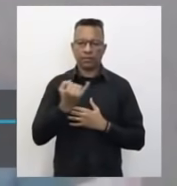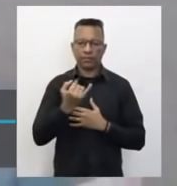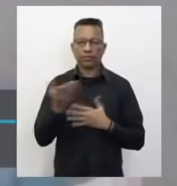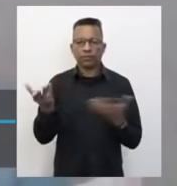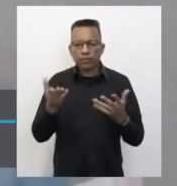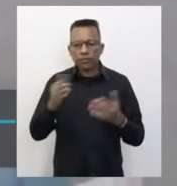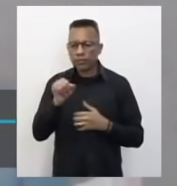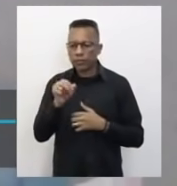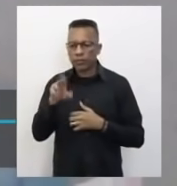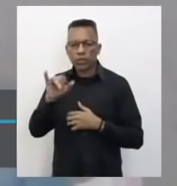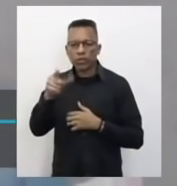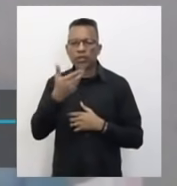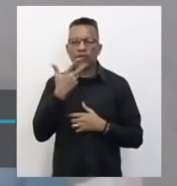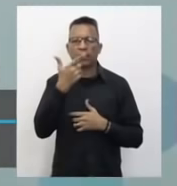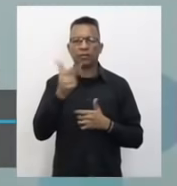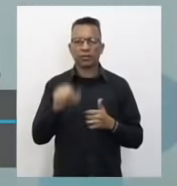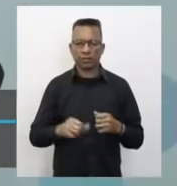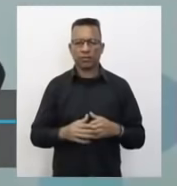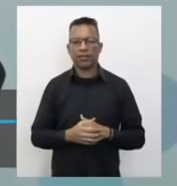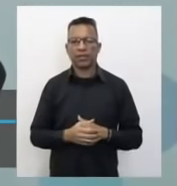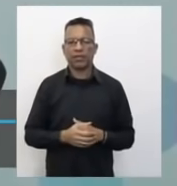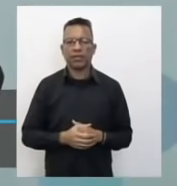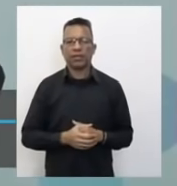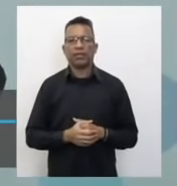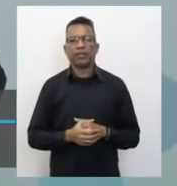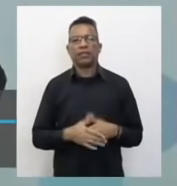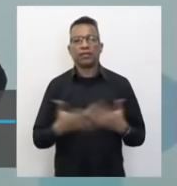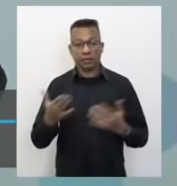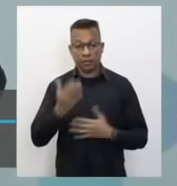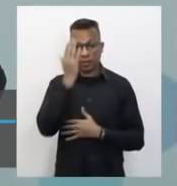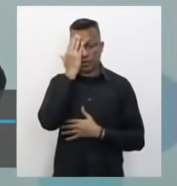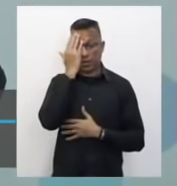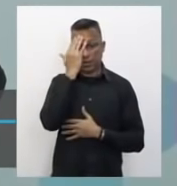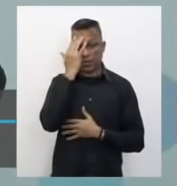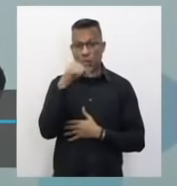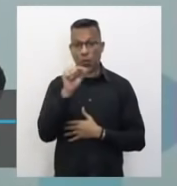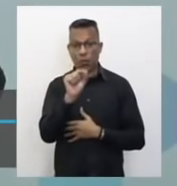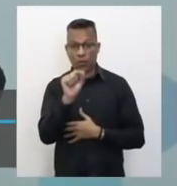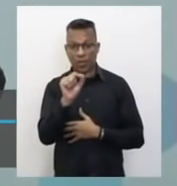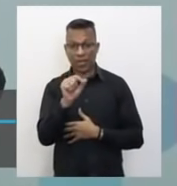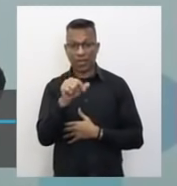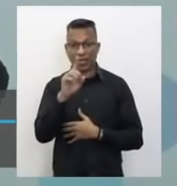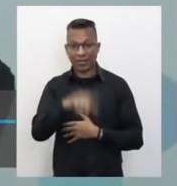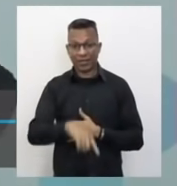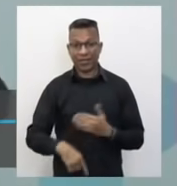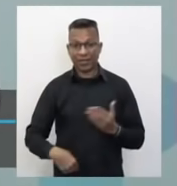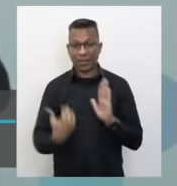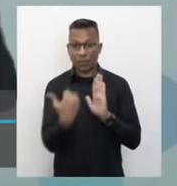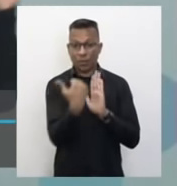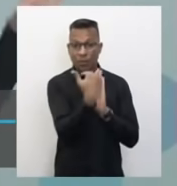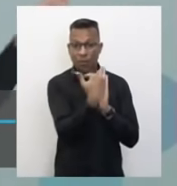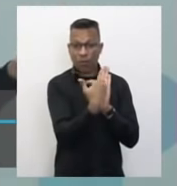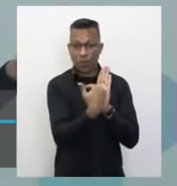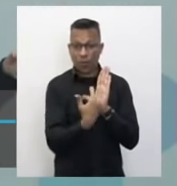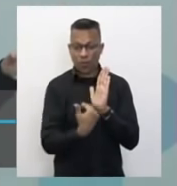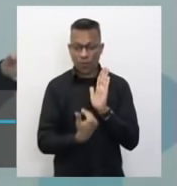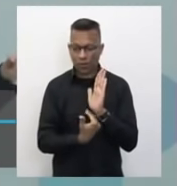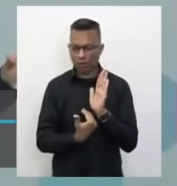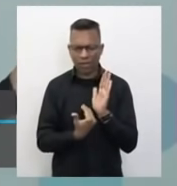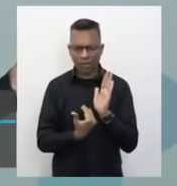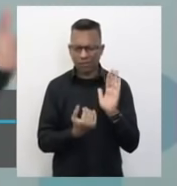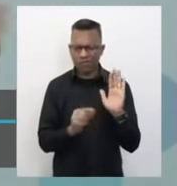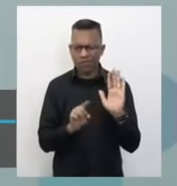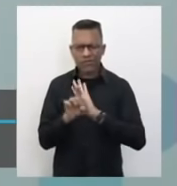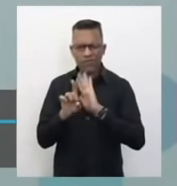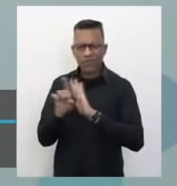que eles estão dizendo? Você sabe que tá aqui uma questão